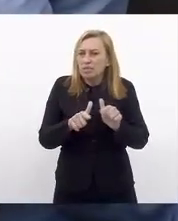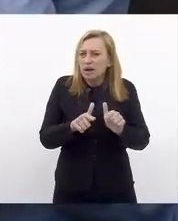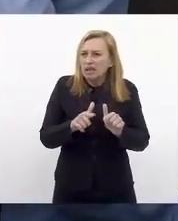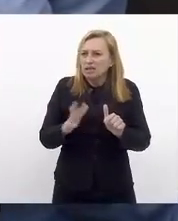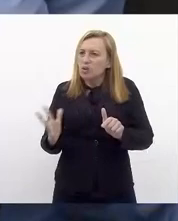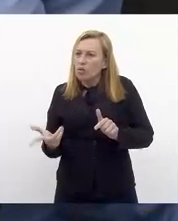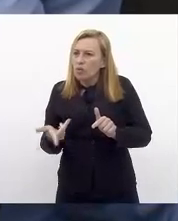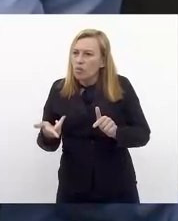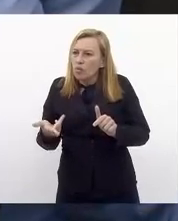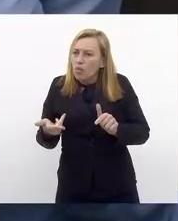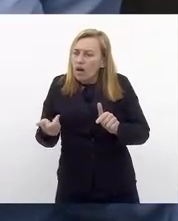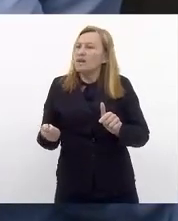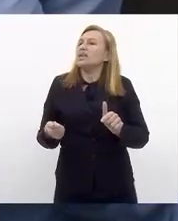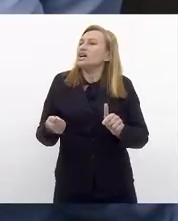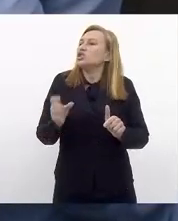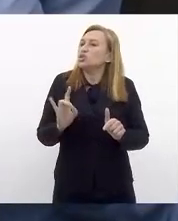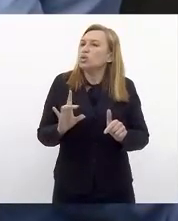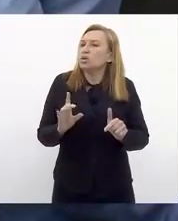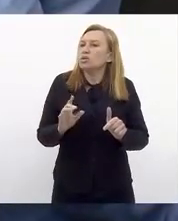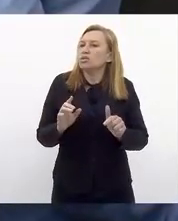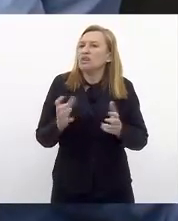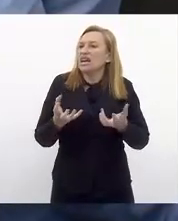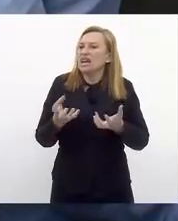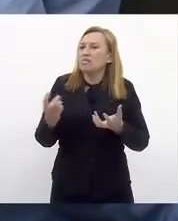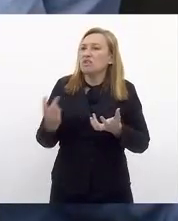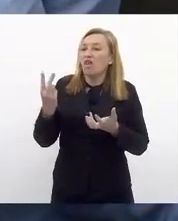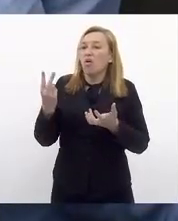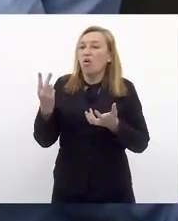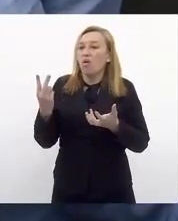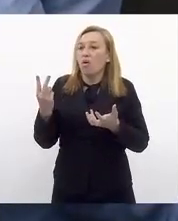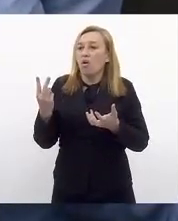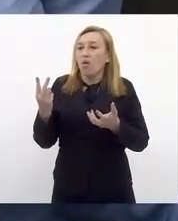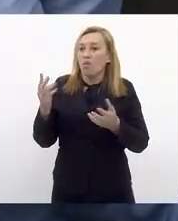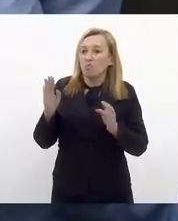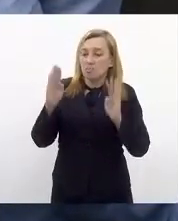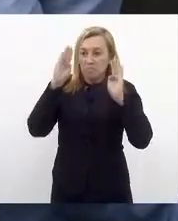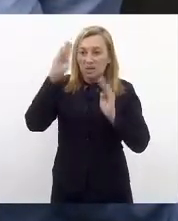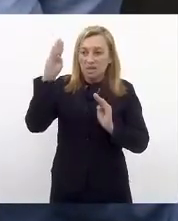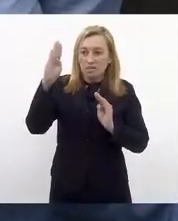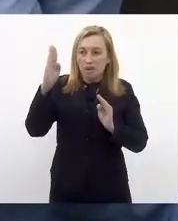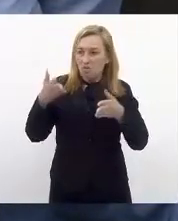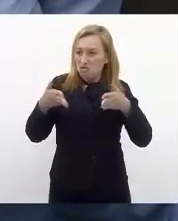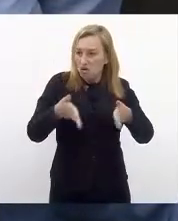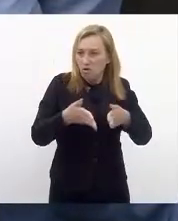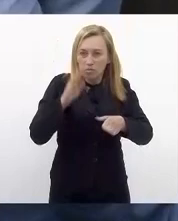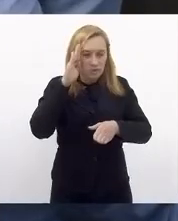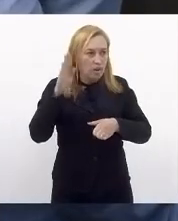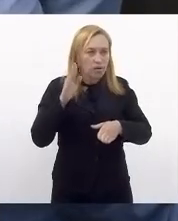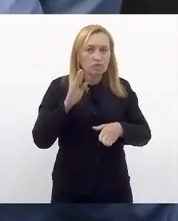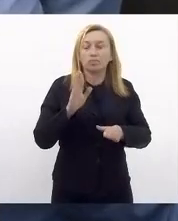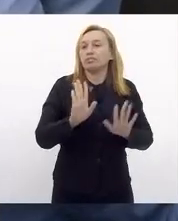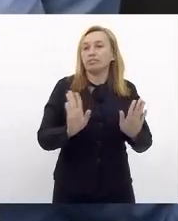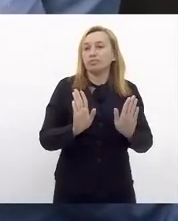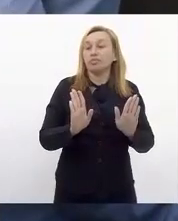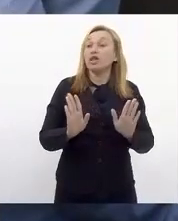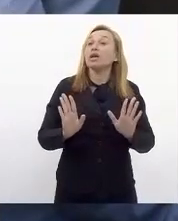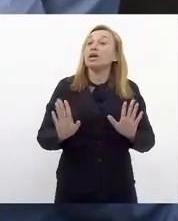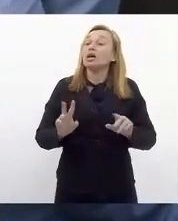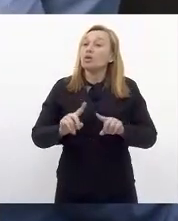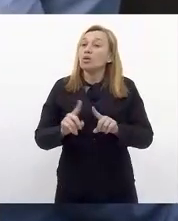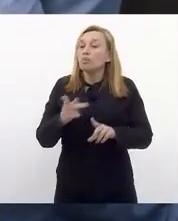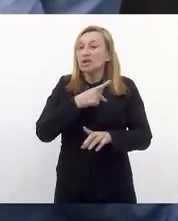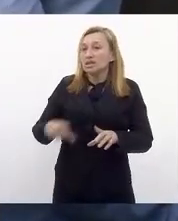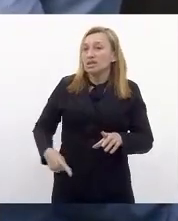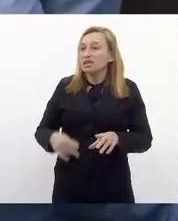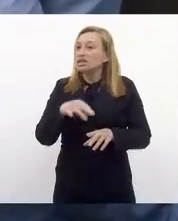privilégio nós policiais em todo mundo existe o tratamento diferenciado sim o presidente